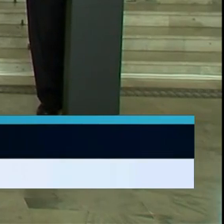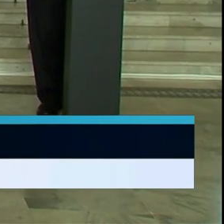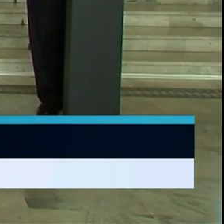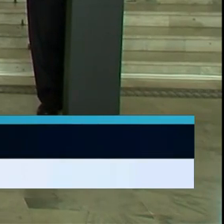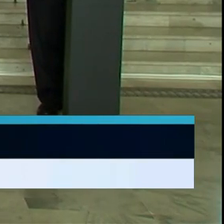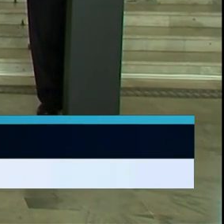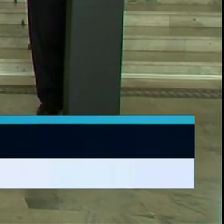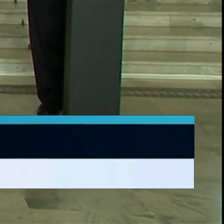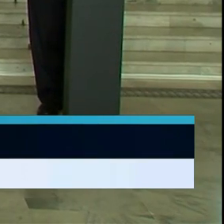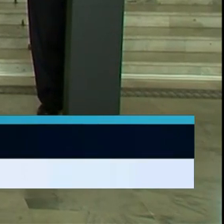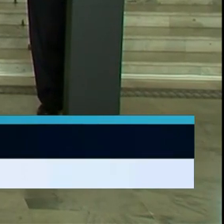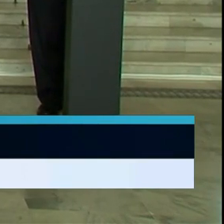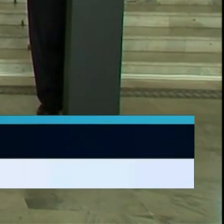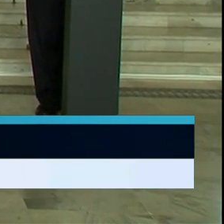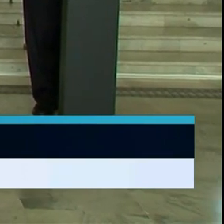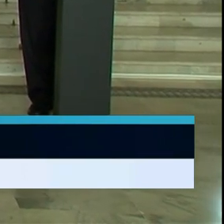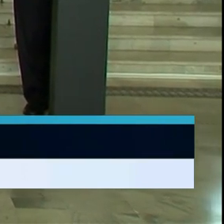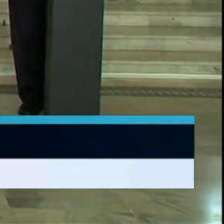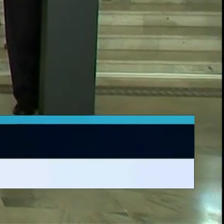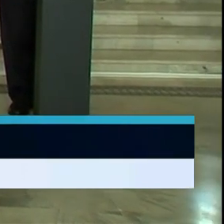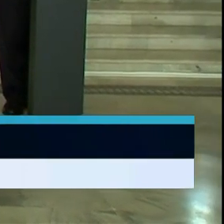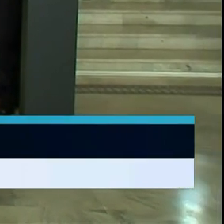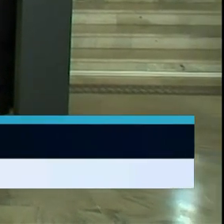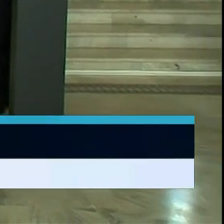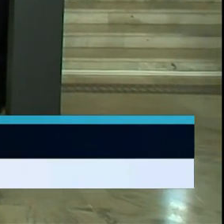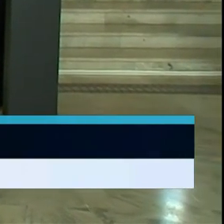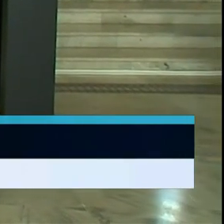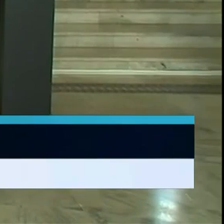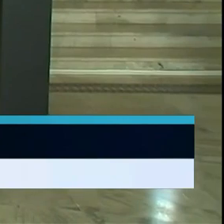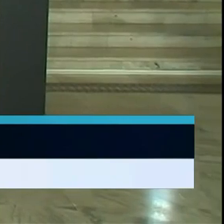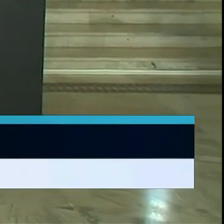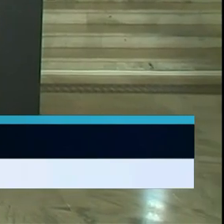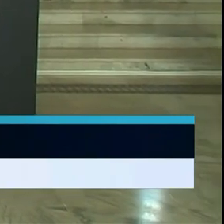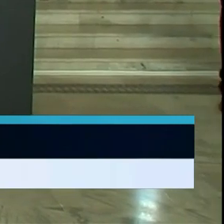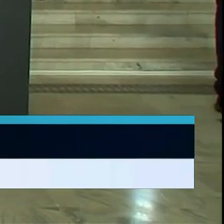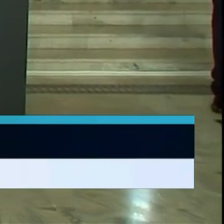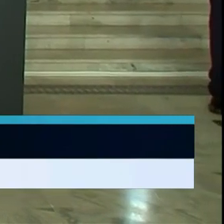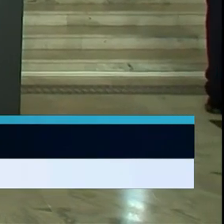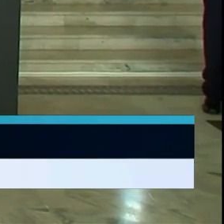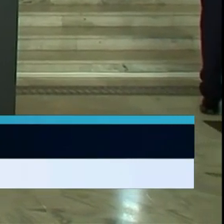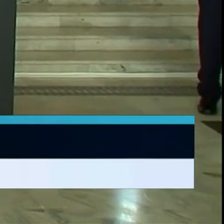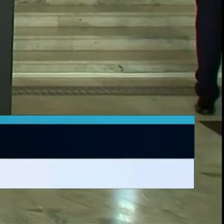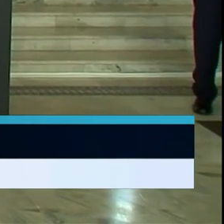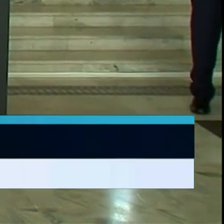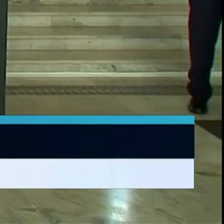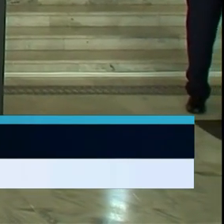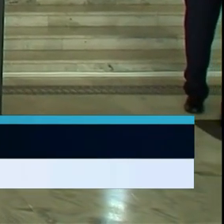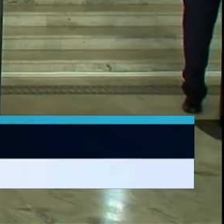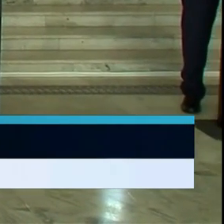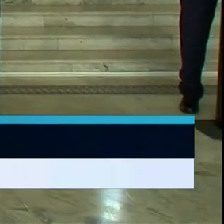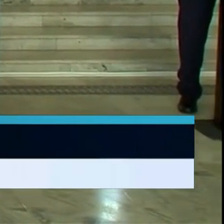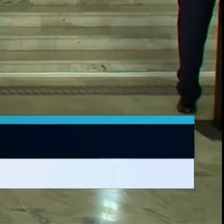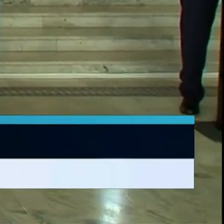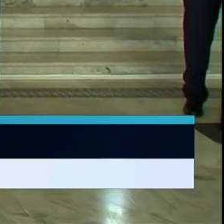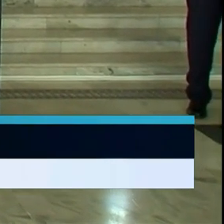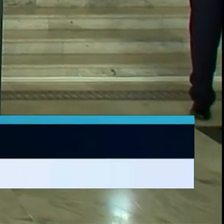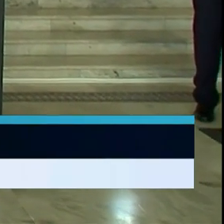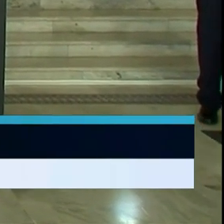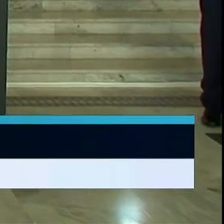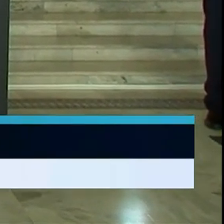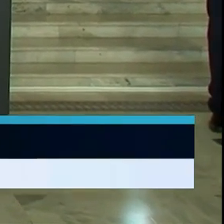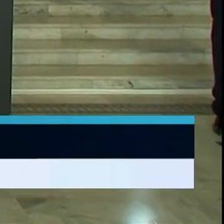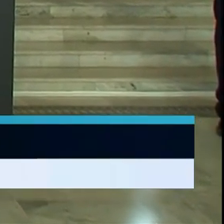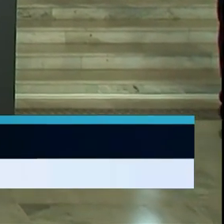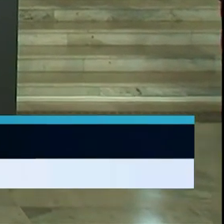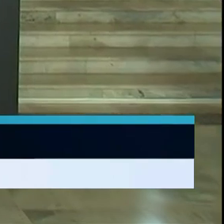está aqui ao lado, que é a nossa secretária de Desenvolvimento Econômico, General Campos, secretário de Segurança Pública, Flávio Amari,